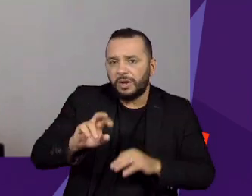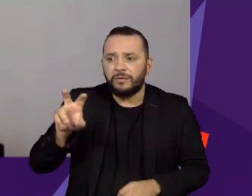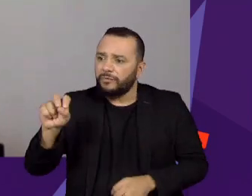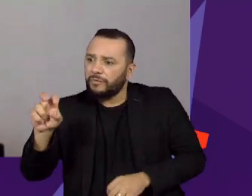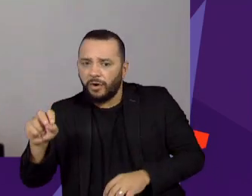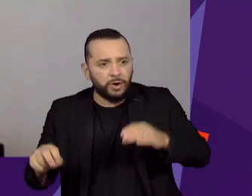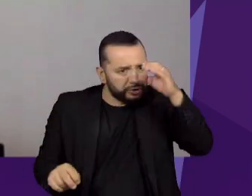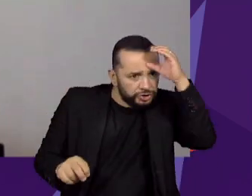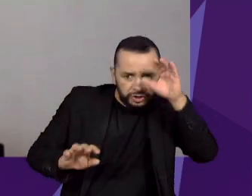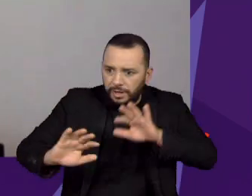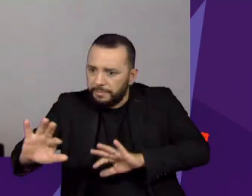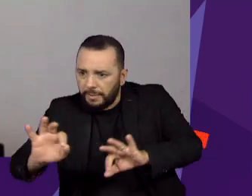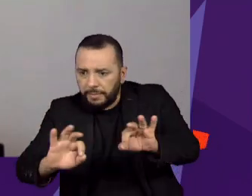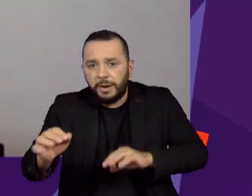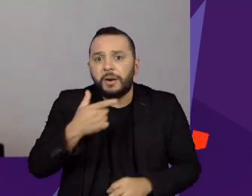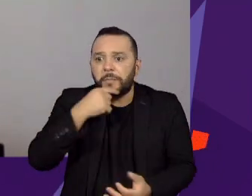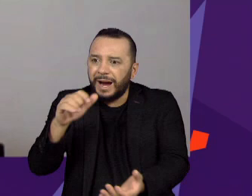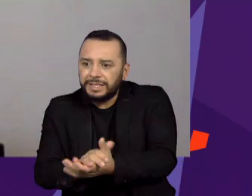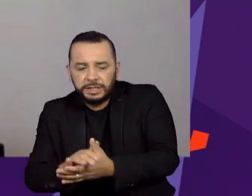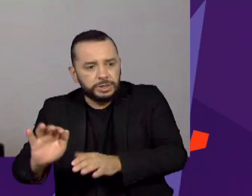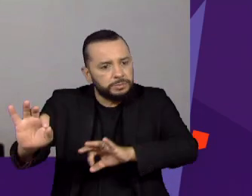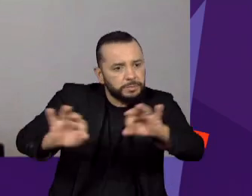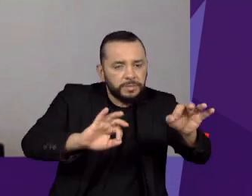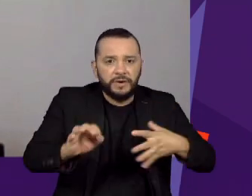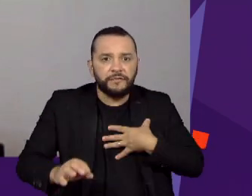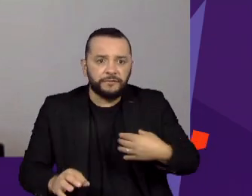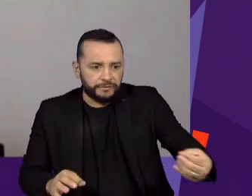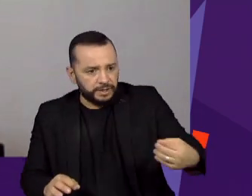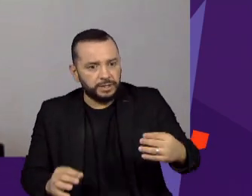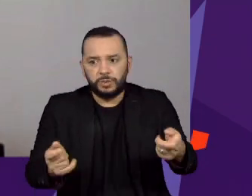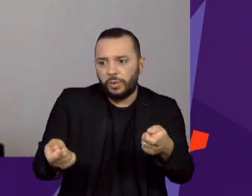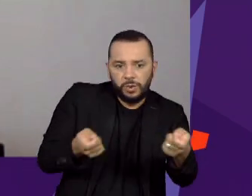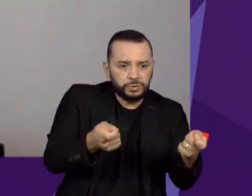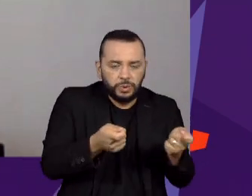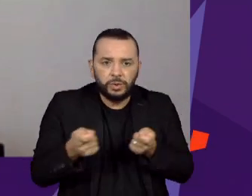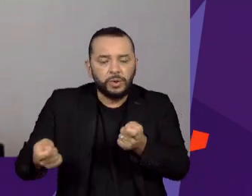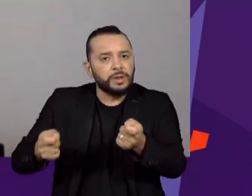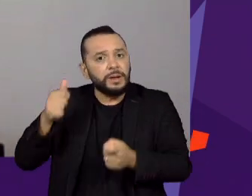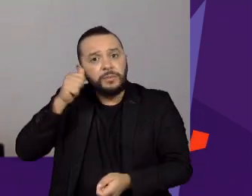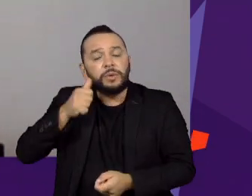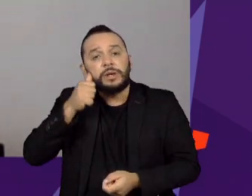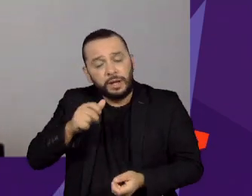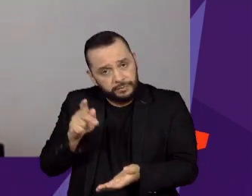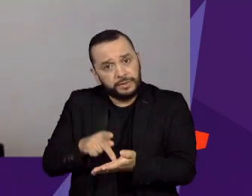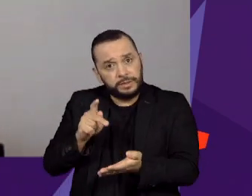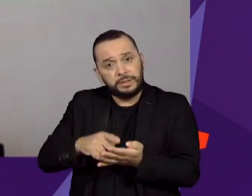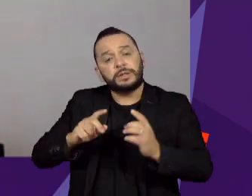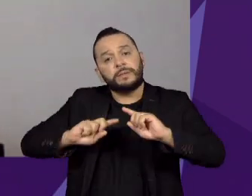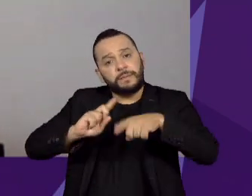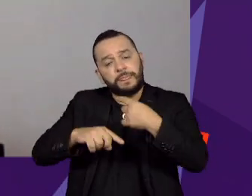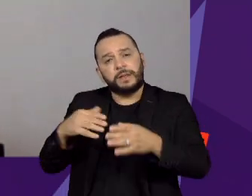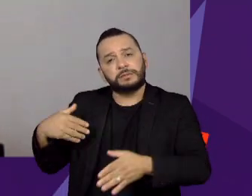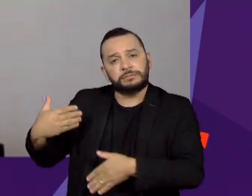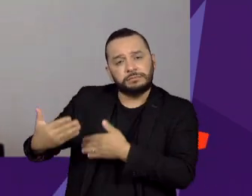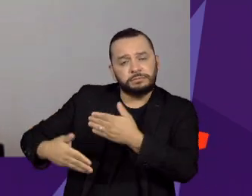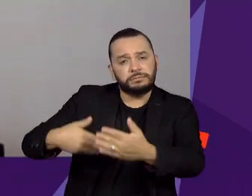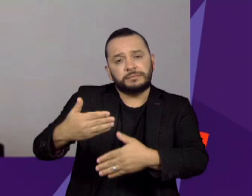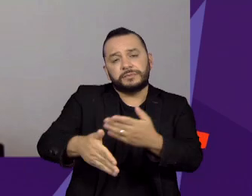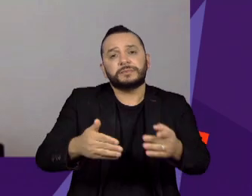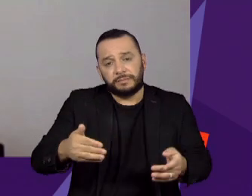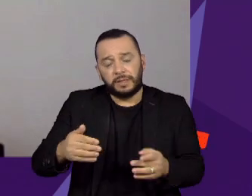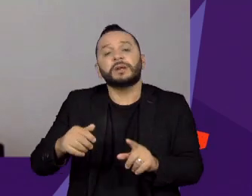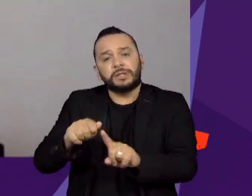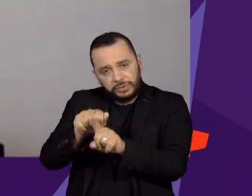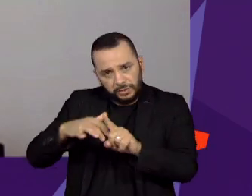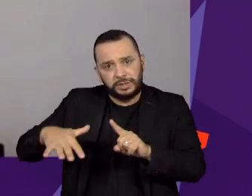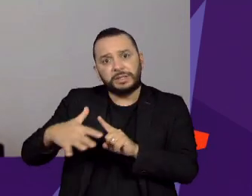tia, organiza o marido, organiza os filhos, segura um pouco. Num determinado espaço de tempo, a sociedade andou